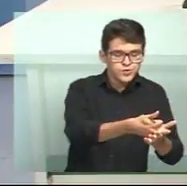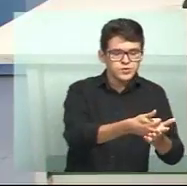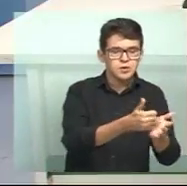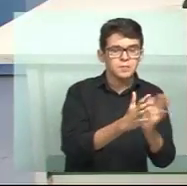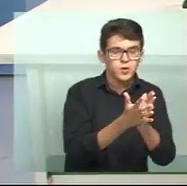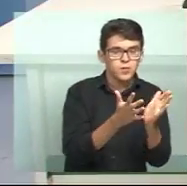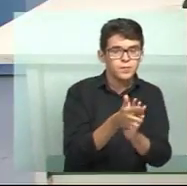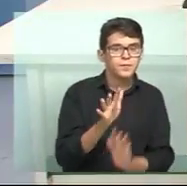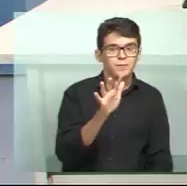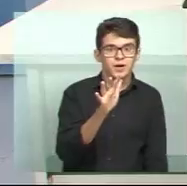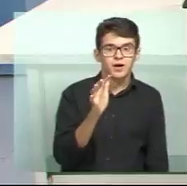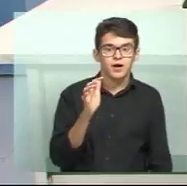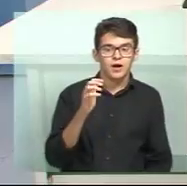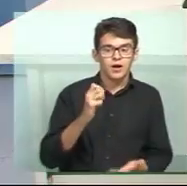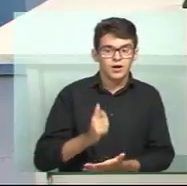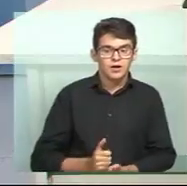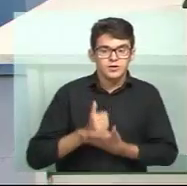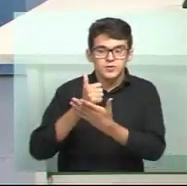d'água.